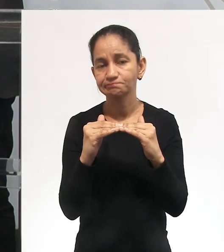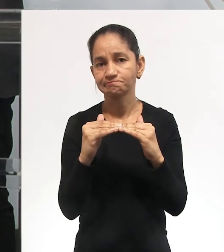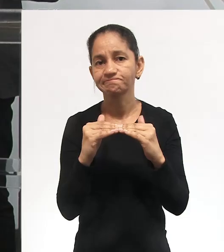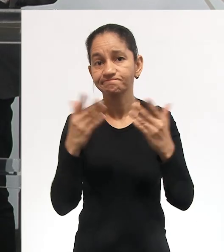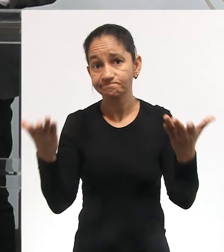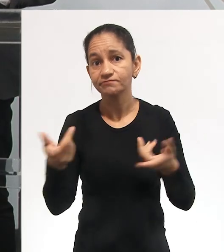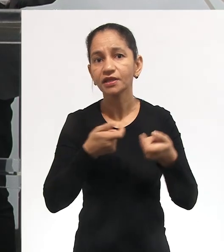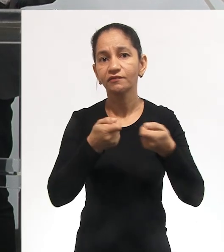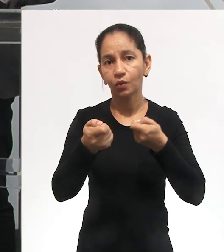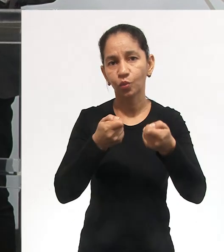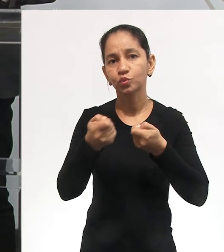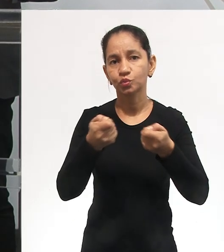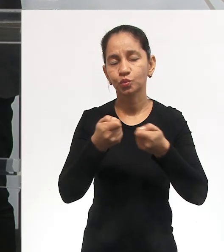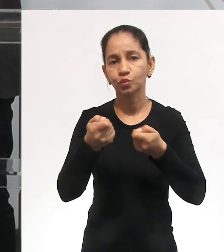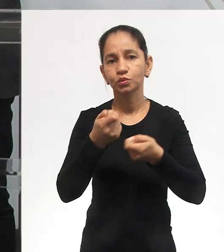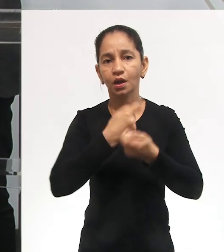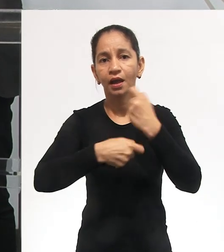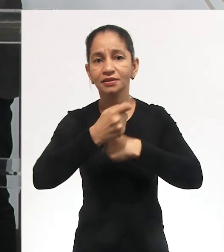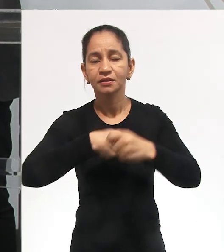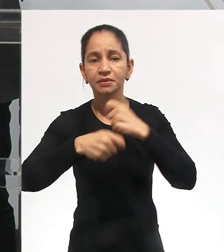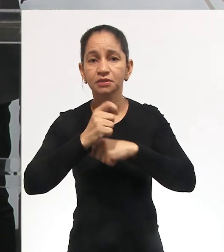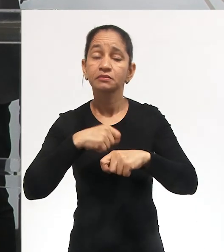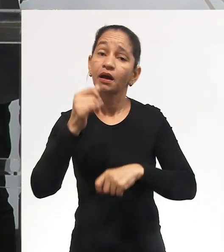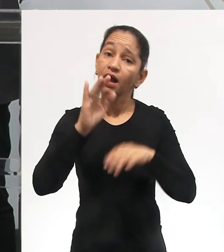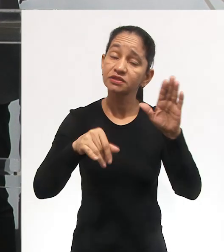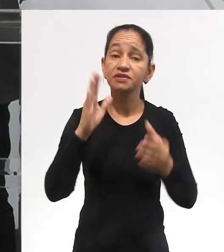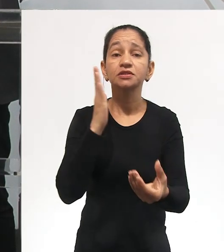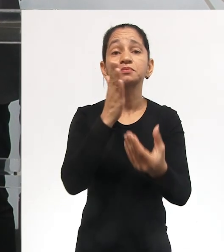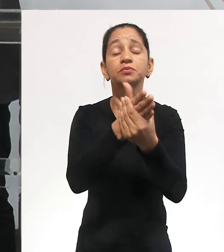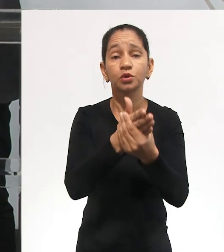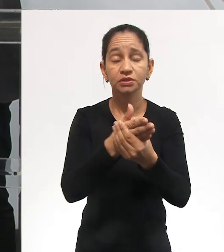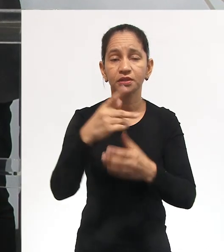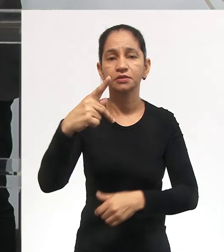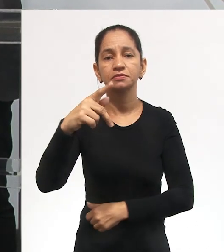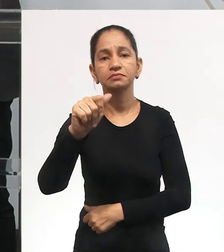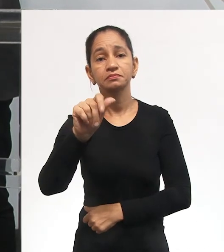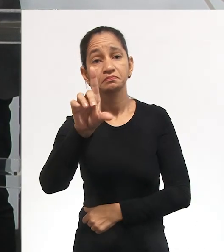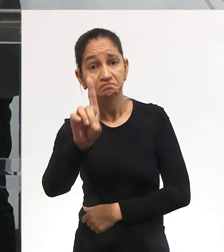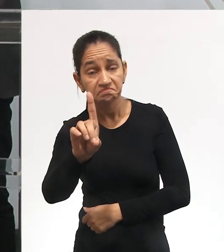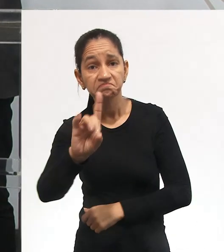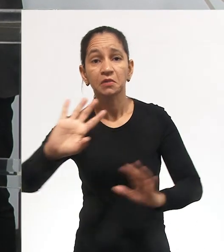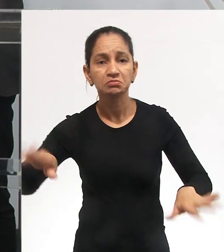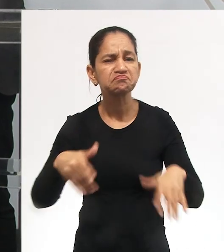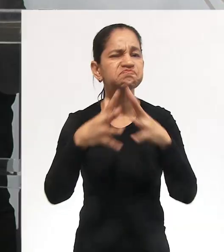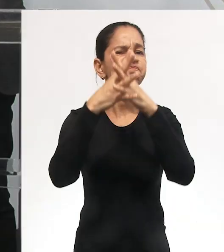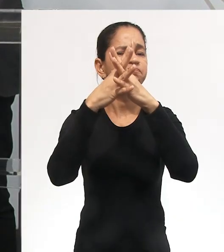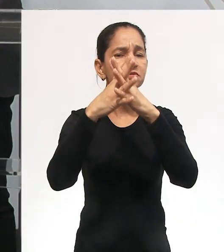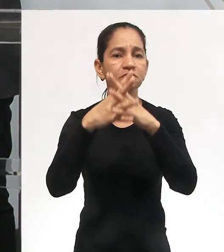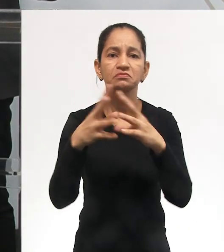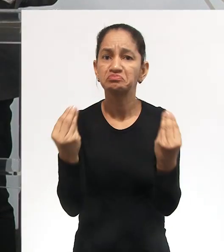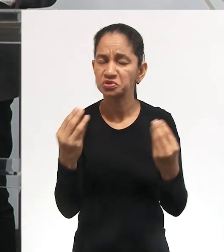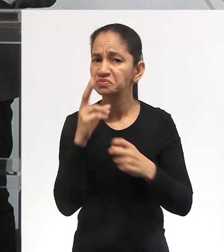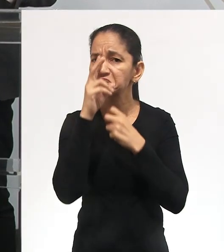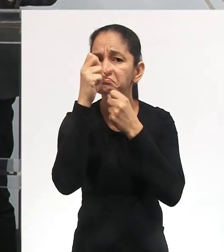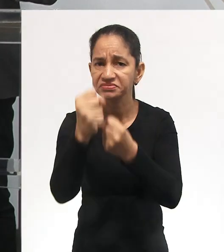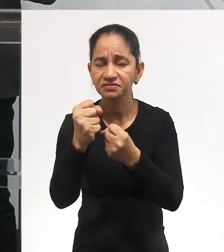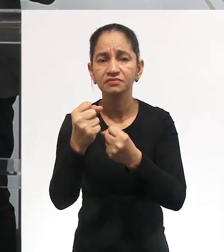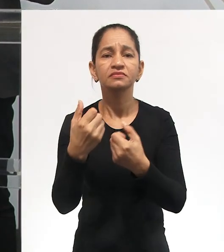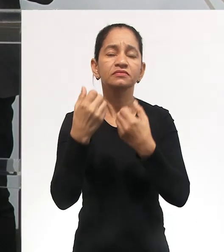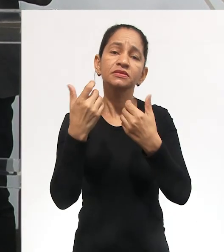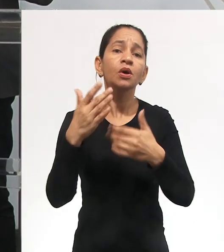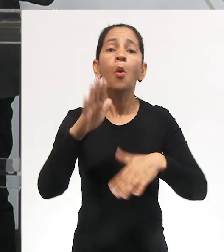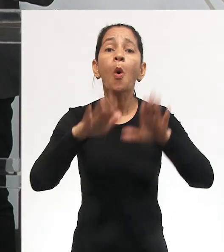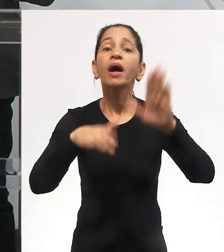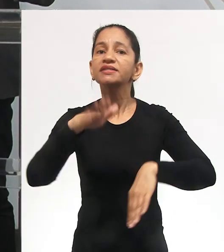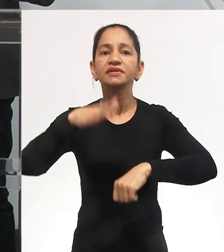controles administrativos. Né? Às vezes para punir aquele servidor, né, que se alterou, né, que ultrapassou dos limites, por exemplo. Ou às vezes a